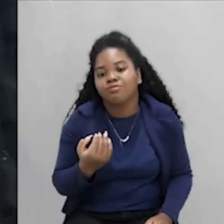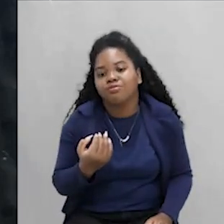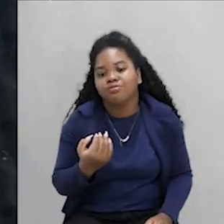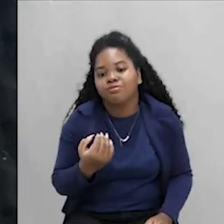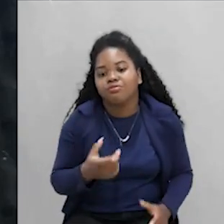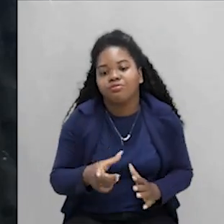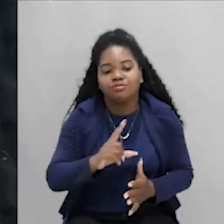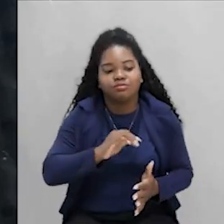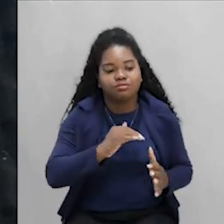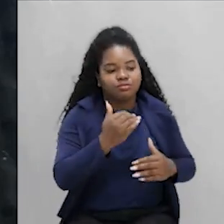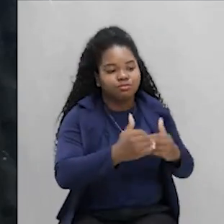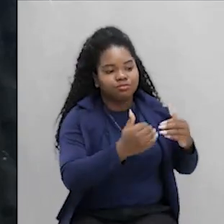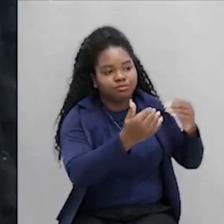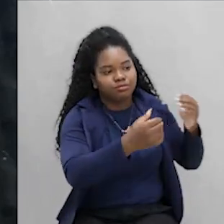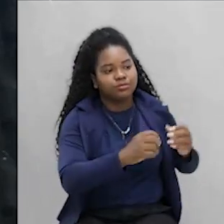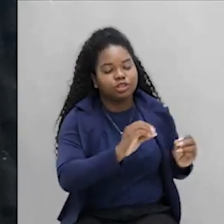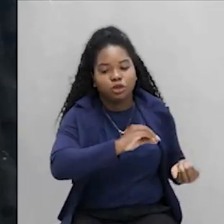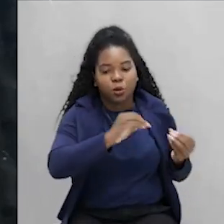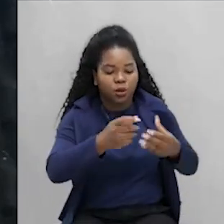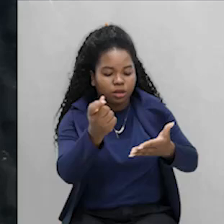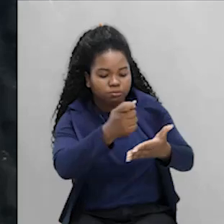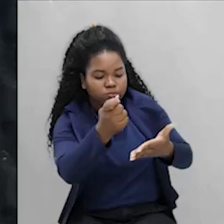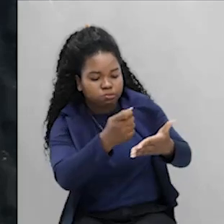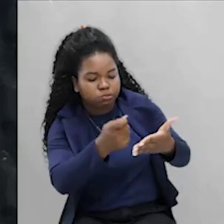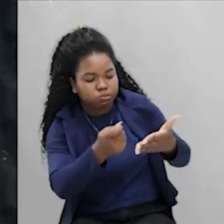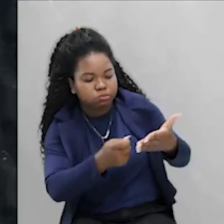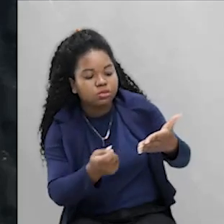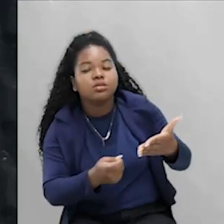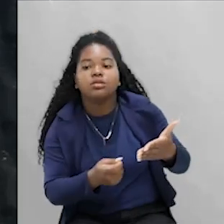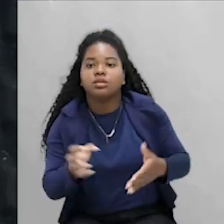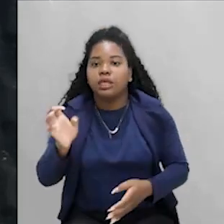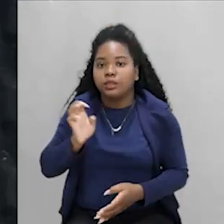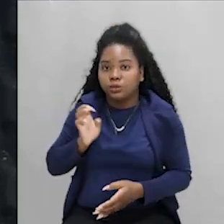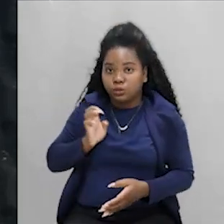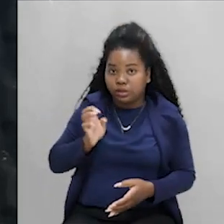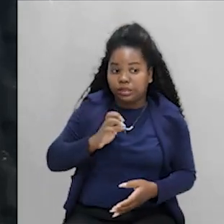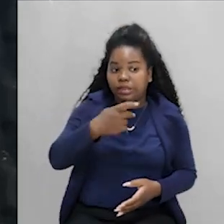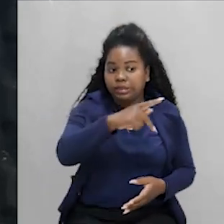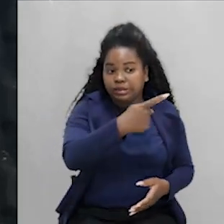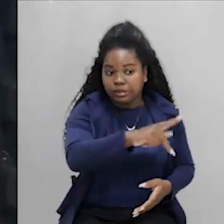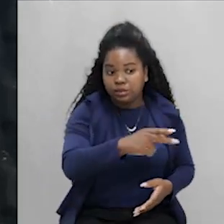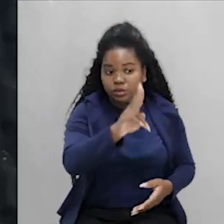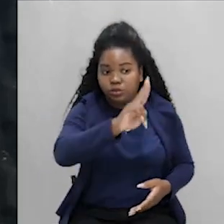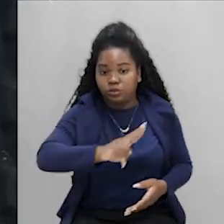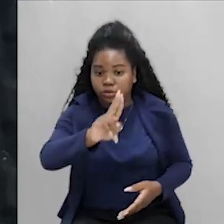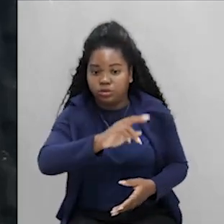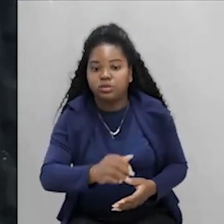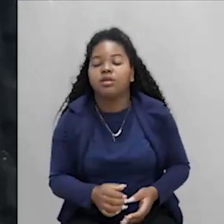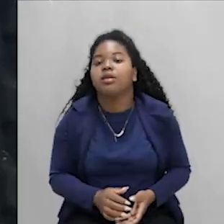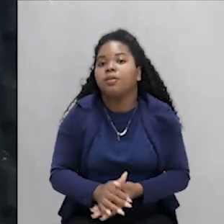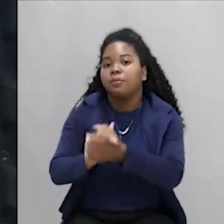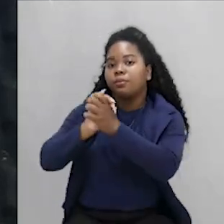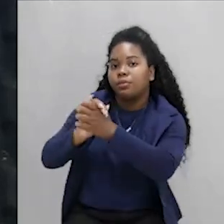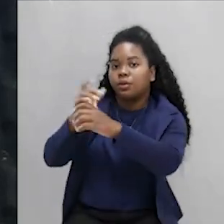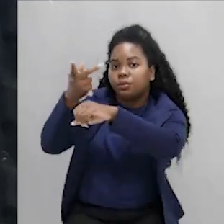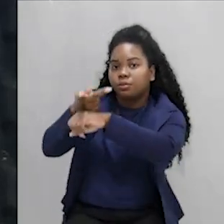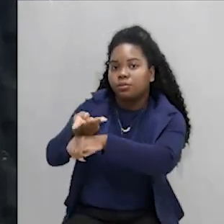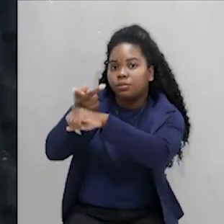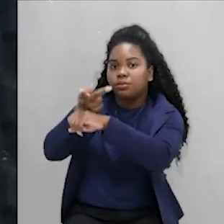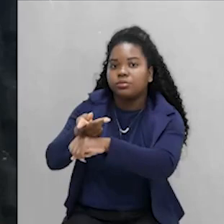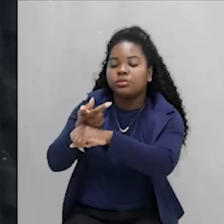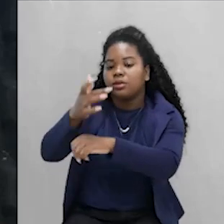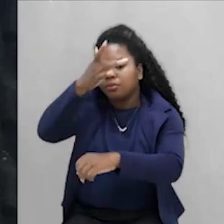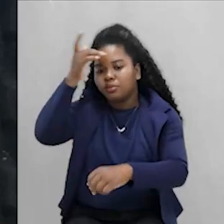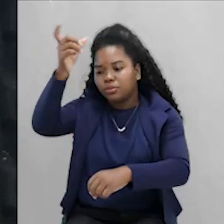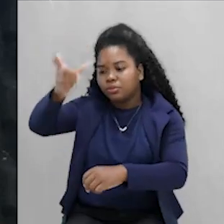de colocar intestamento que a sua fortuna deveria ser utilizada para premiar pessoas na